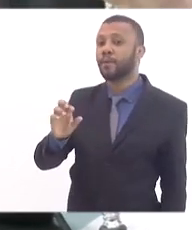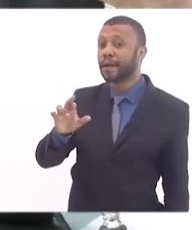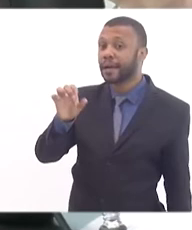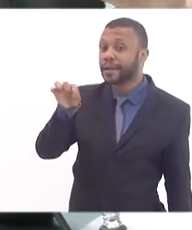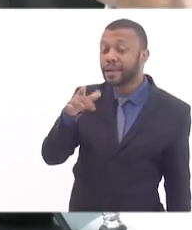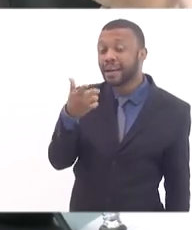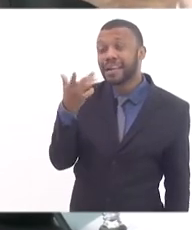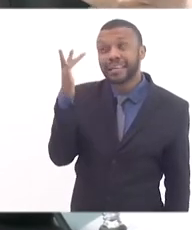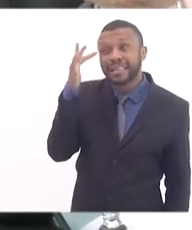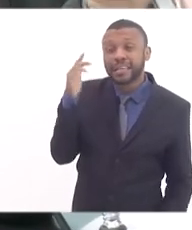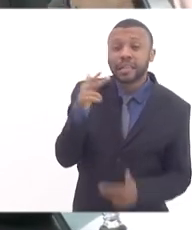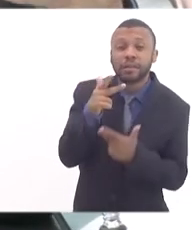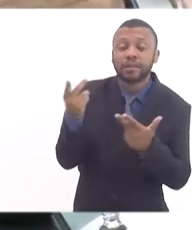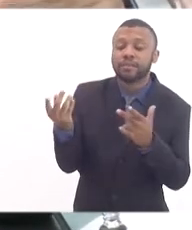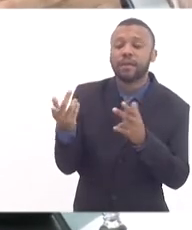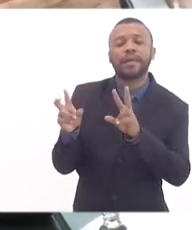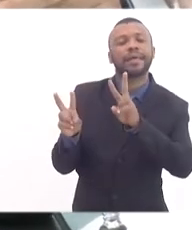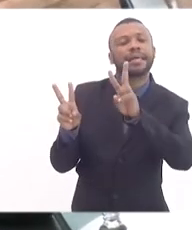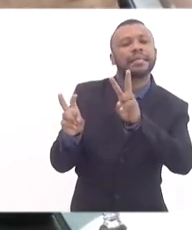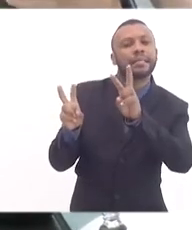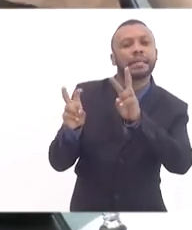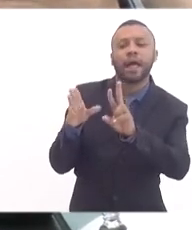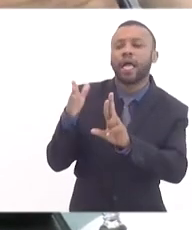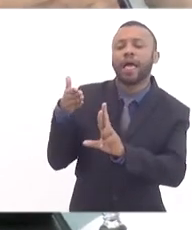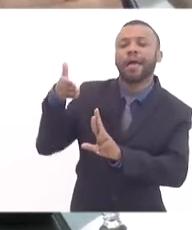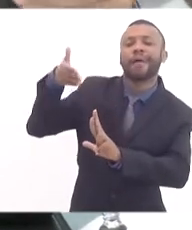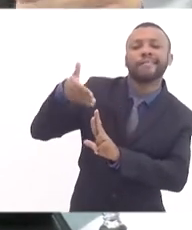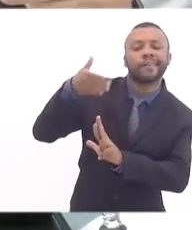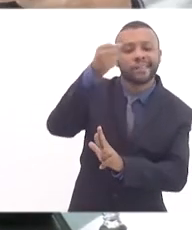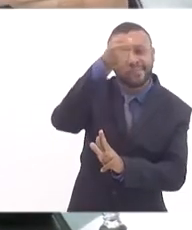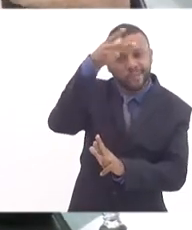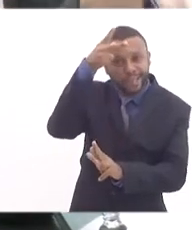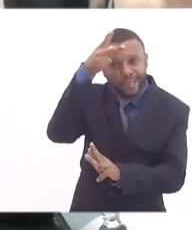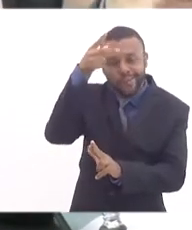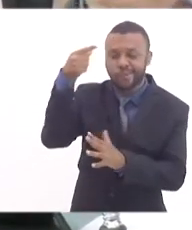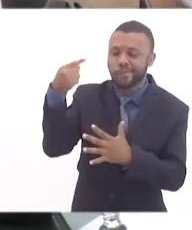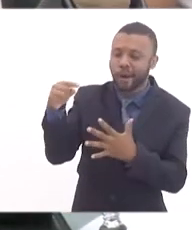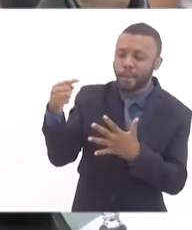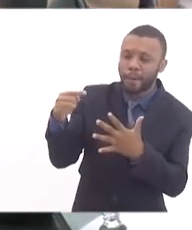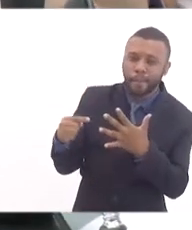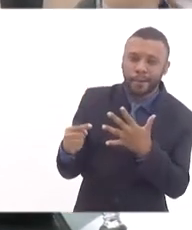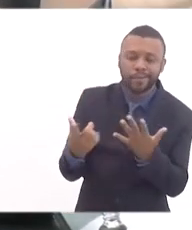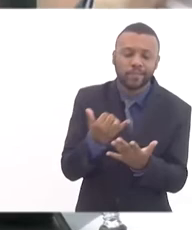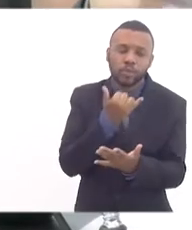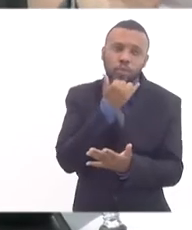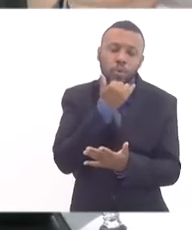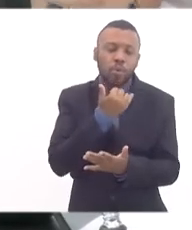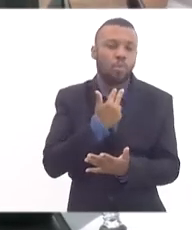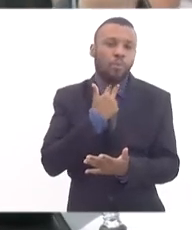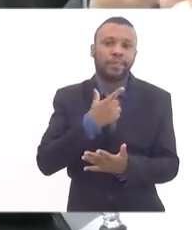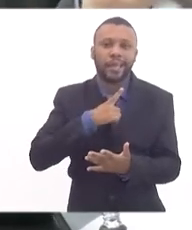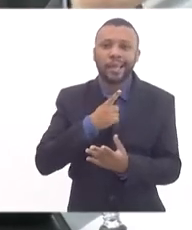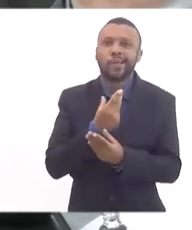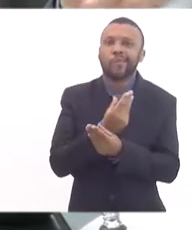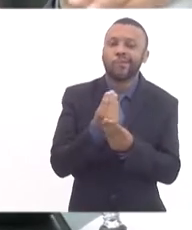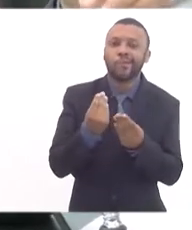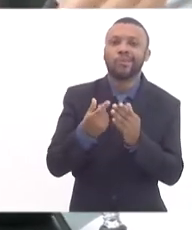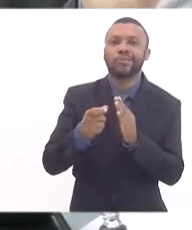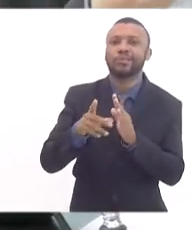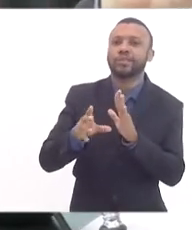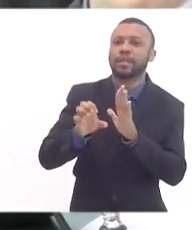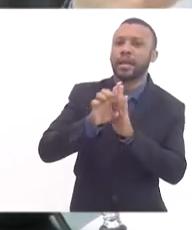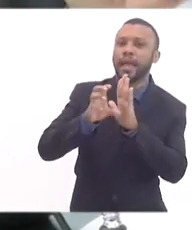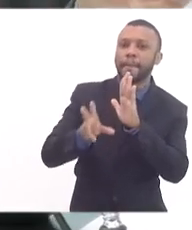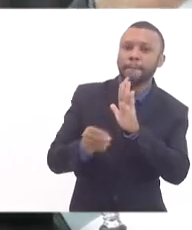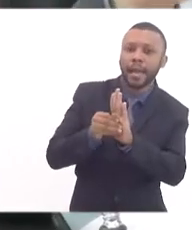município no meu entendimento não deveria estar porque depois é um monte de emenda Vamos botar mais um município